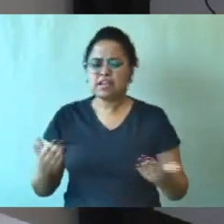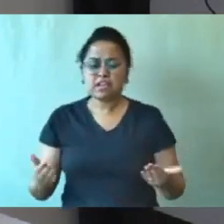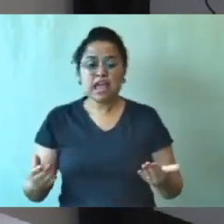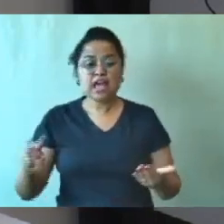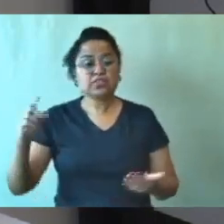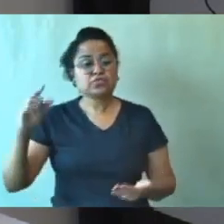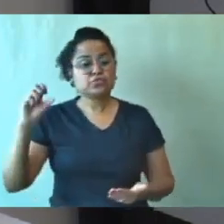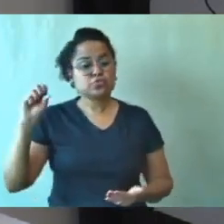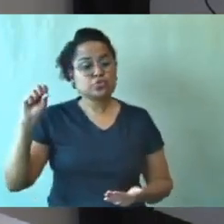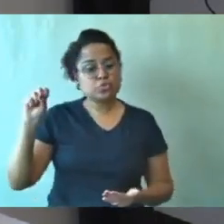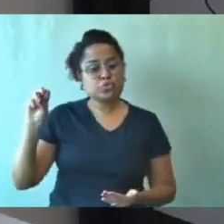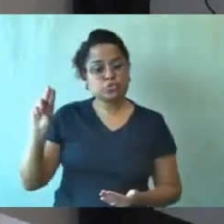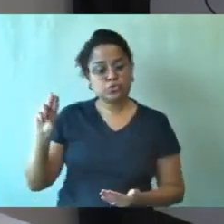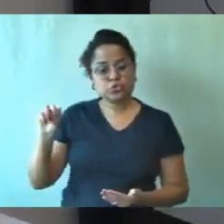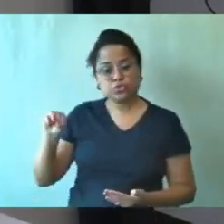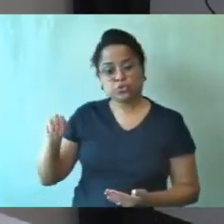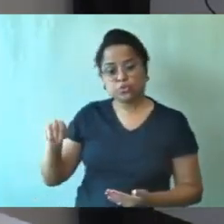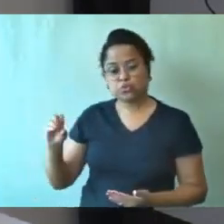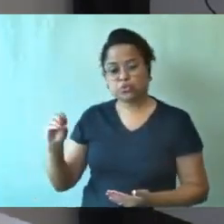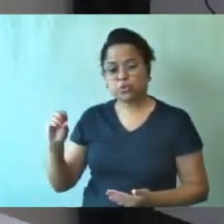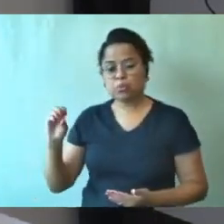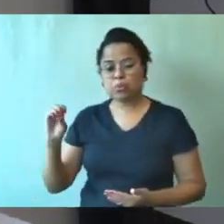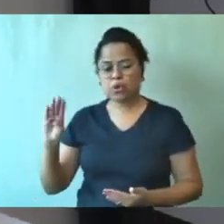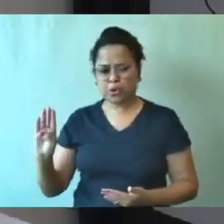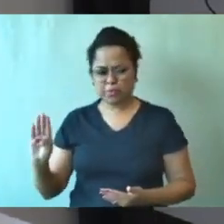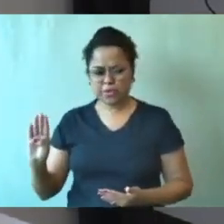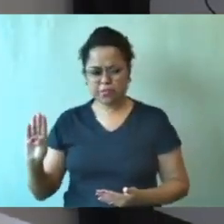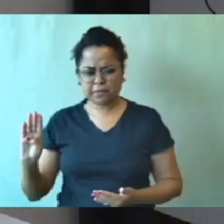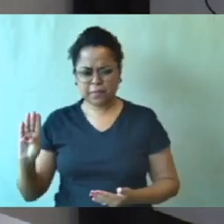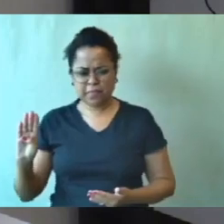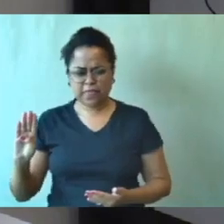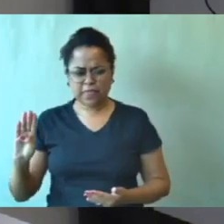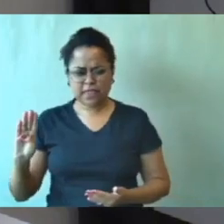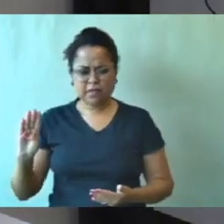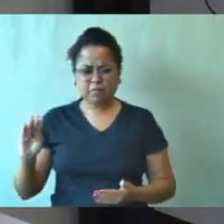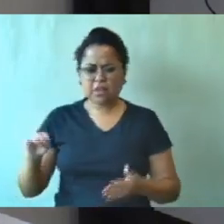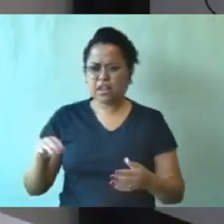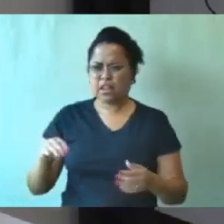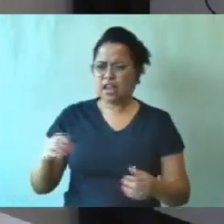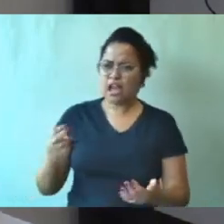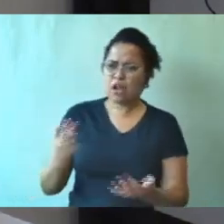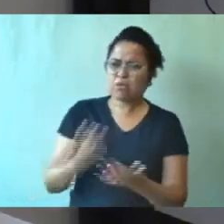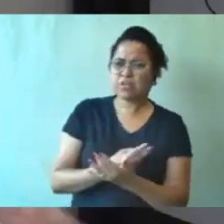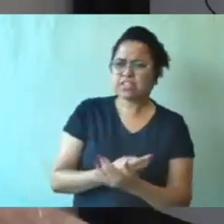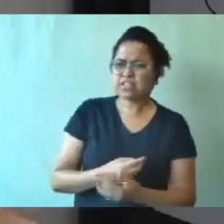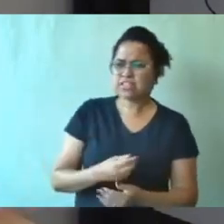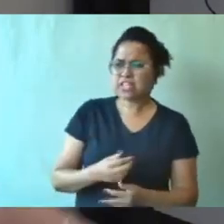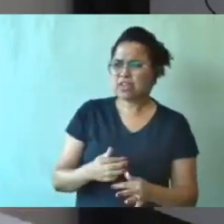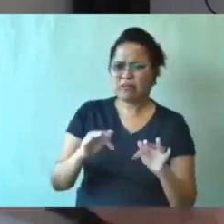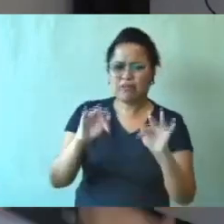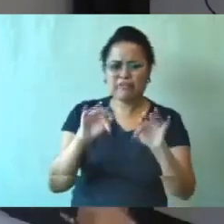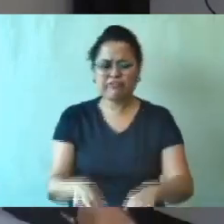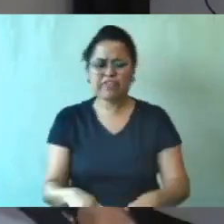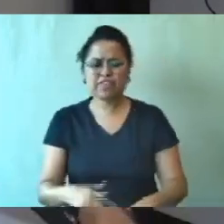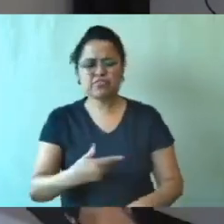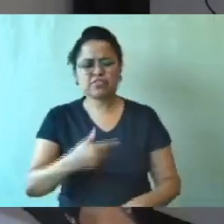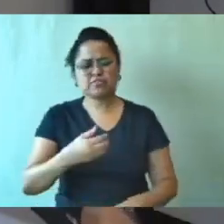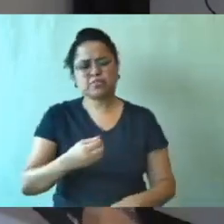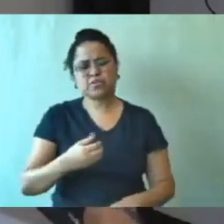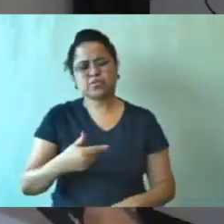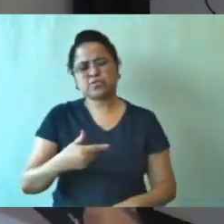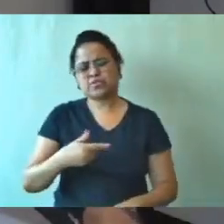fazendo uma anuência que era para ser prévia acontecer quase no final de 23. E aí a gente olha para o sistema e fala assim, está